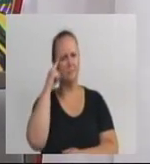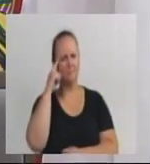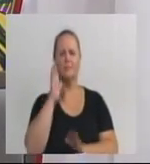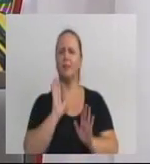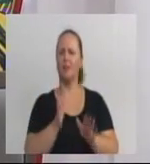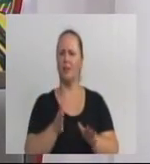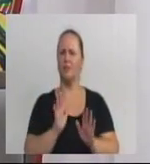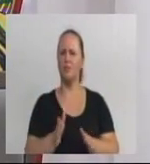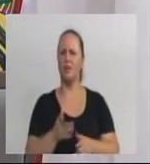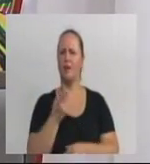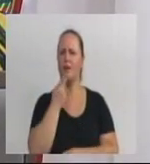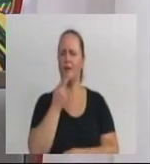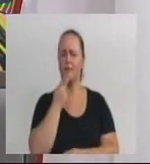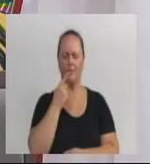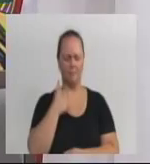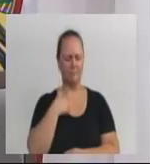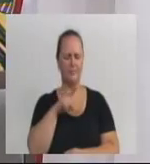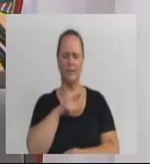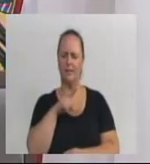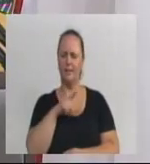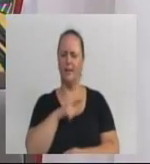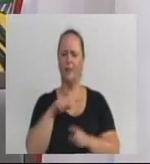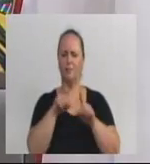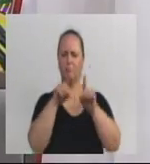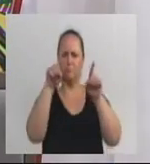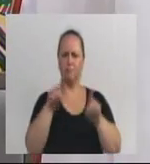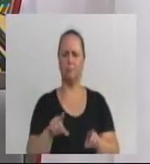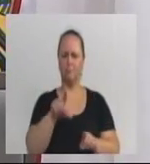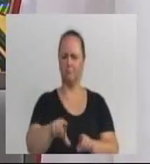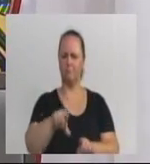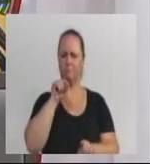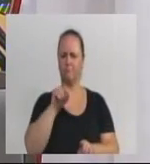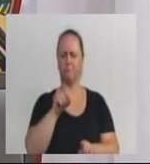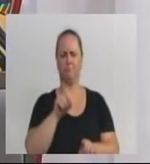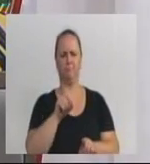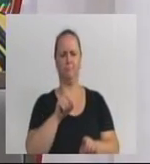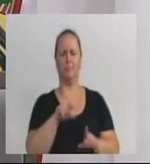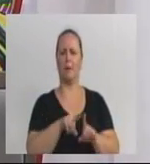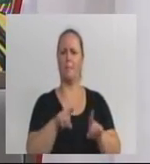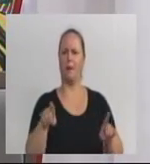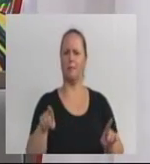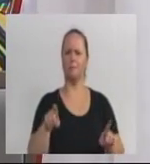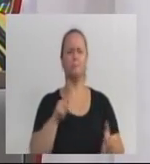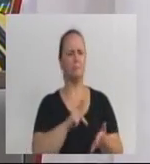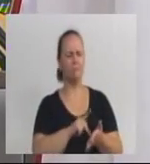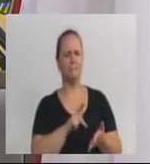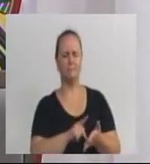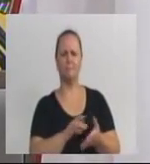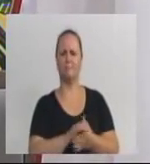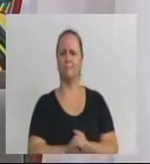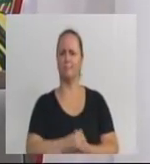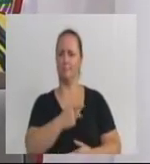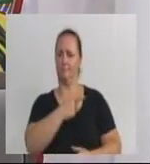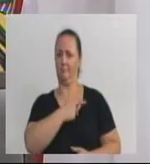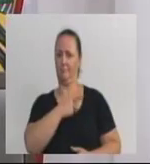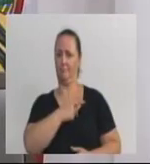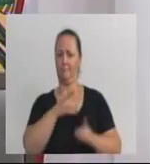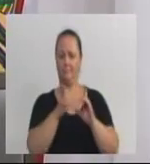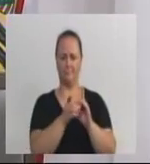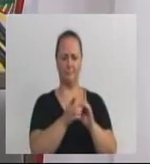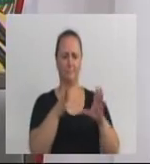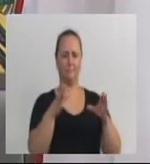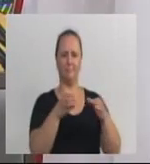tenho muitos cargos comissionados. Eu quero dizer que o Democratas foi o partido que fez a coligação com o